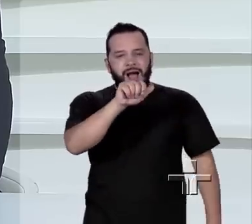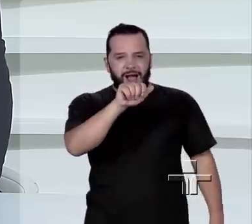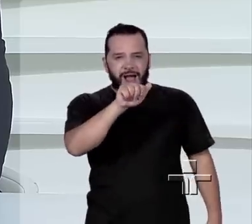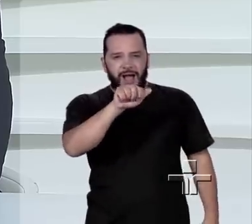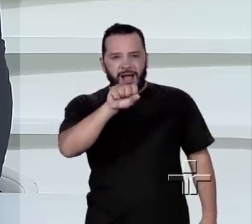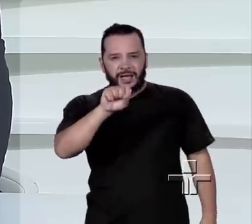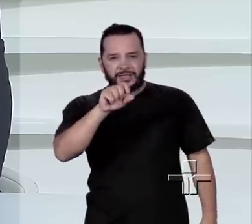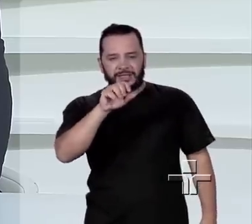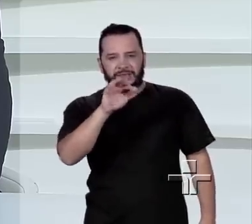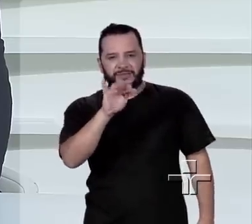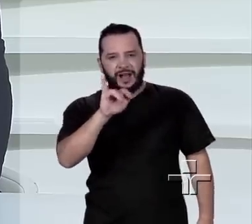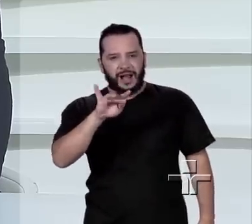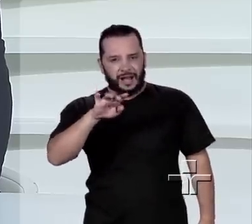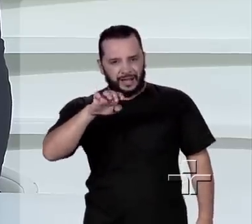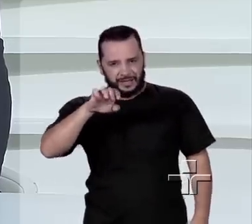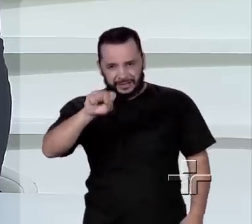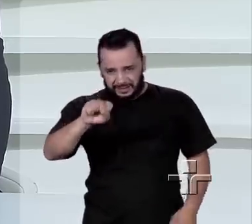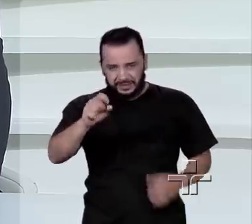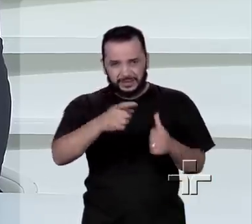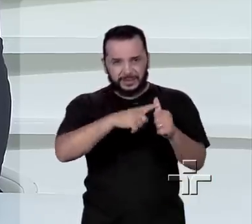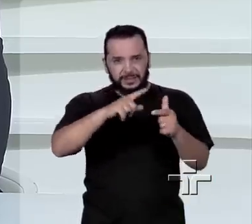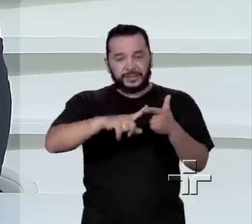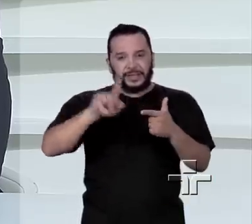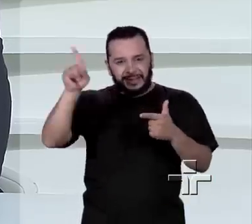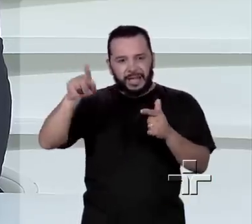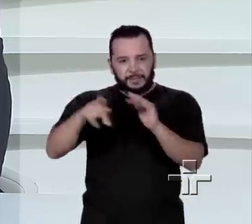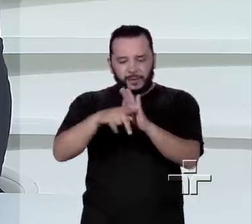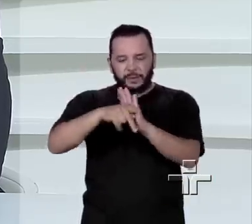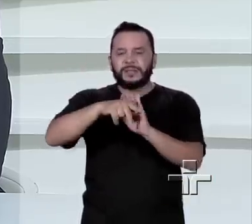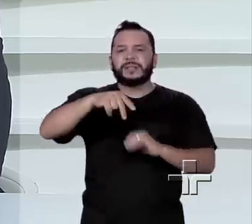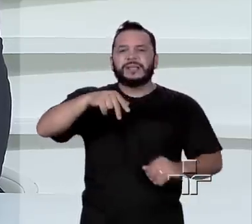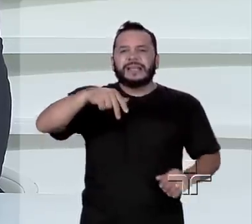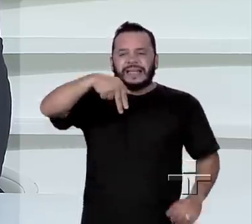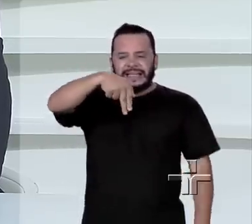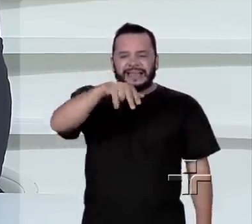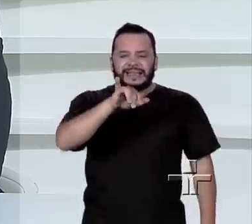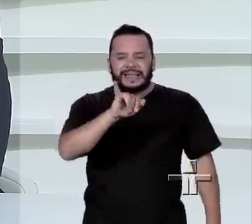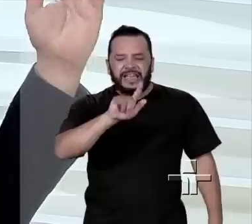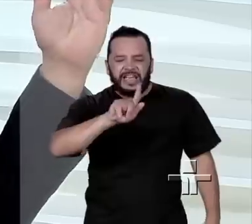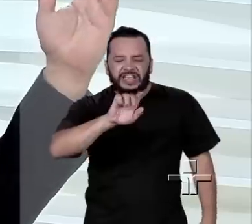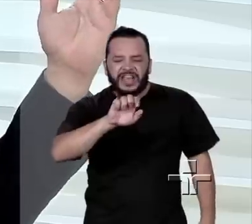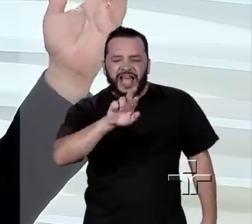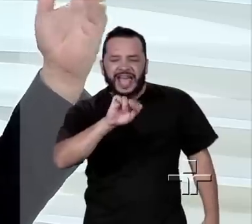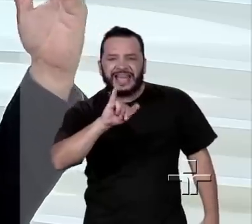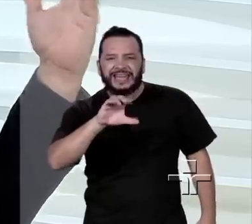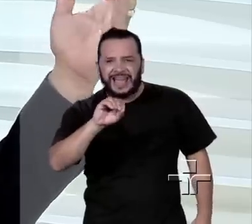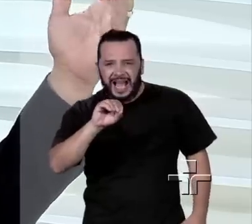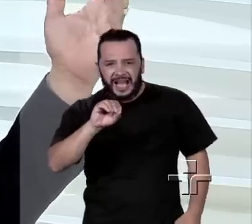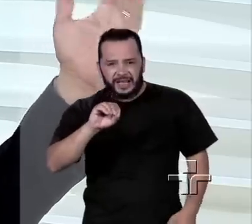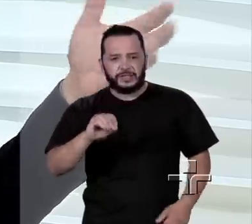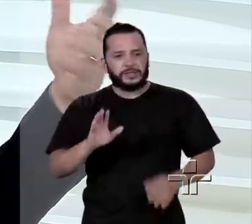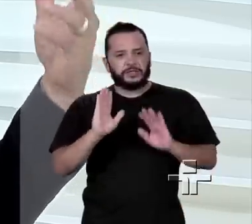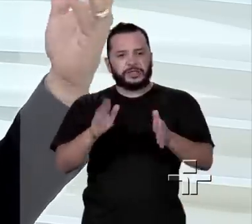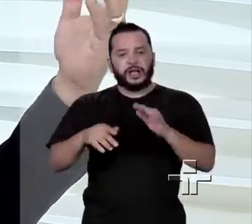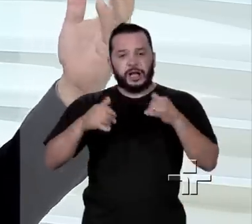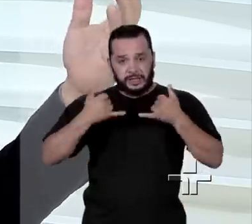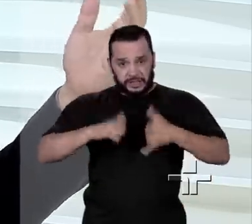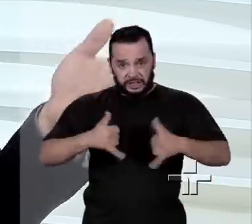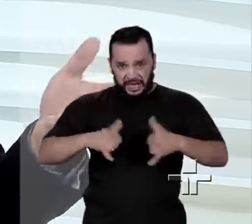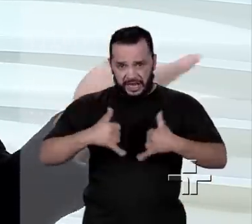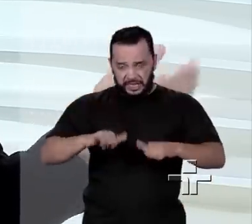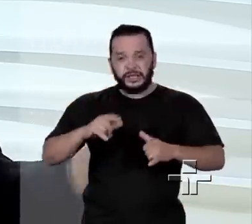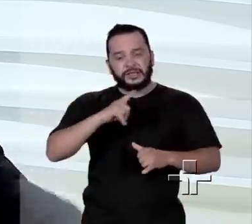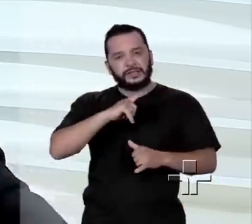até... nigerianos, iranianos. Como é que o senhor chegou a essa conclusão? O próprio levantamento da inteligência da SAP e do